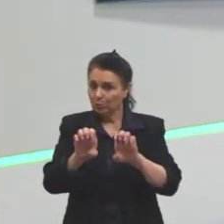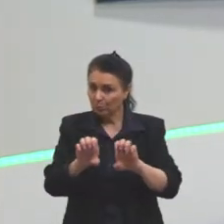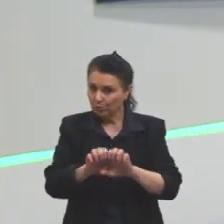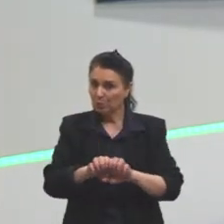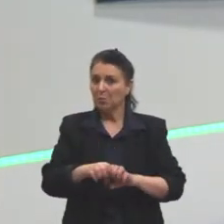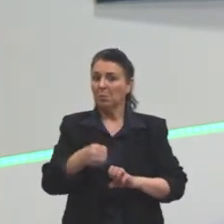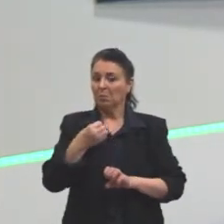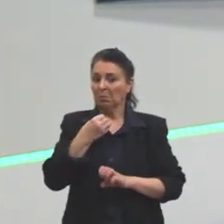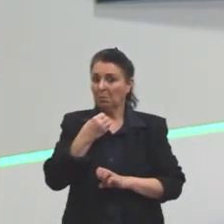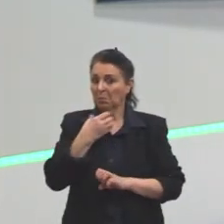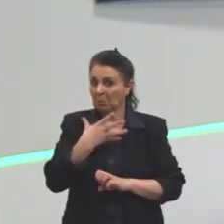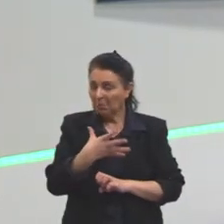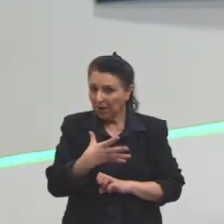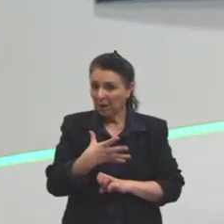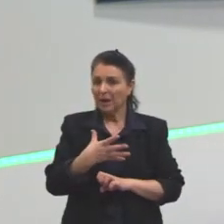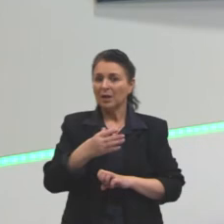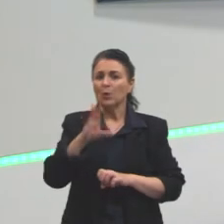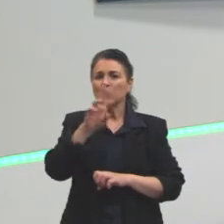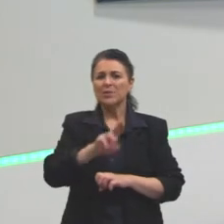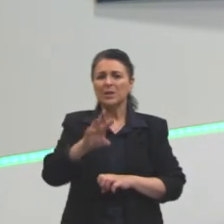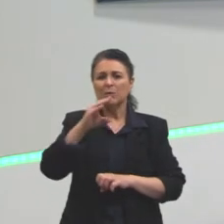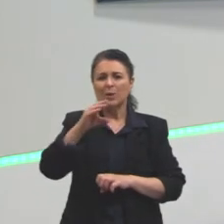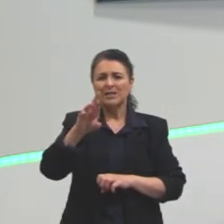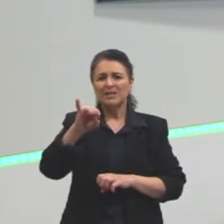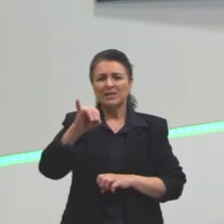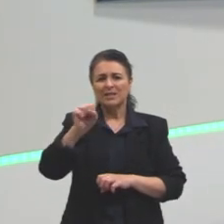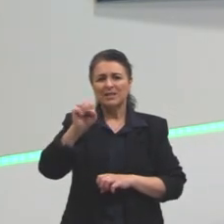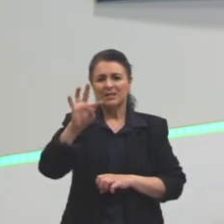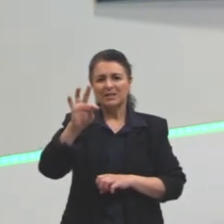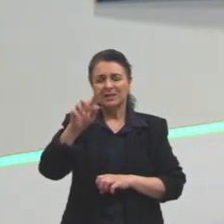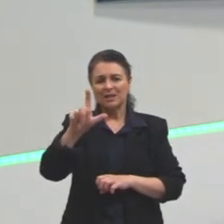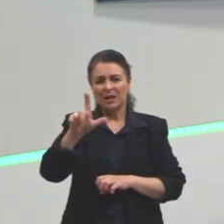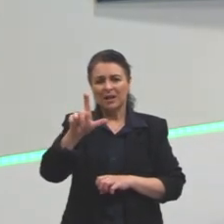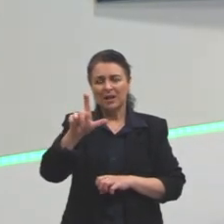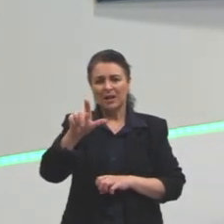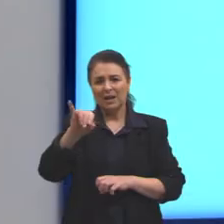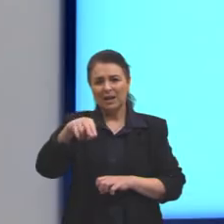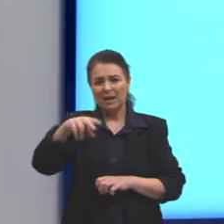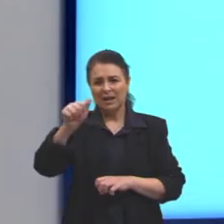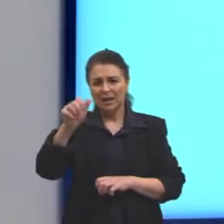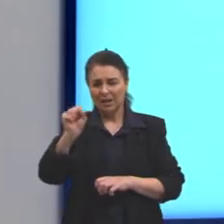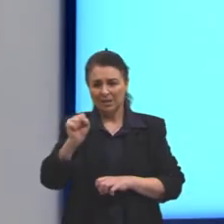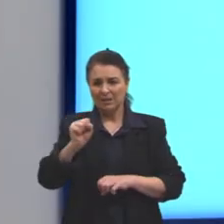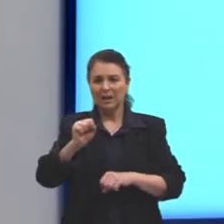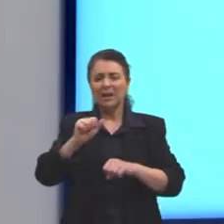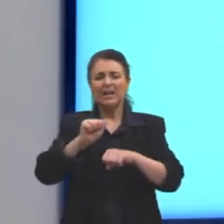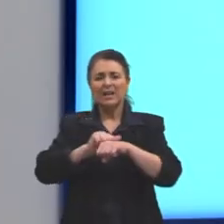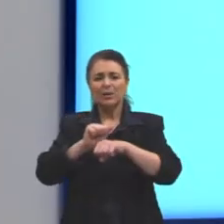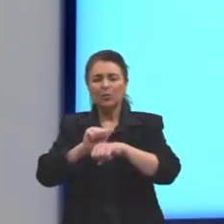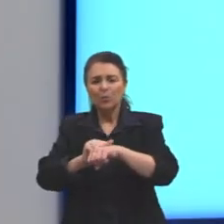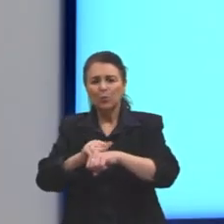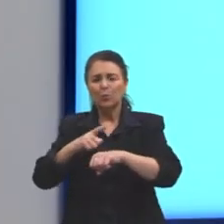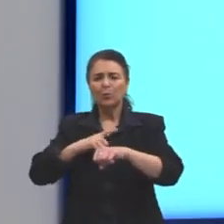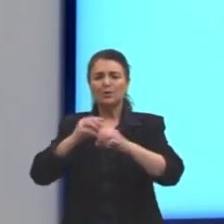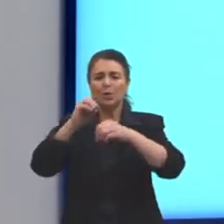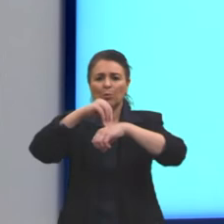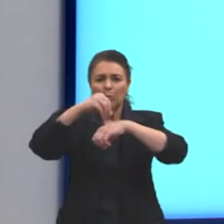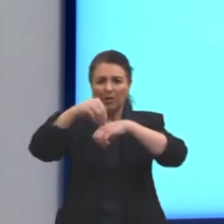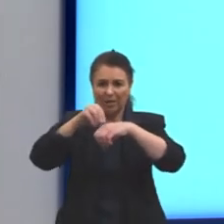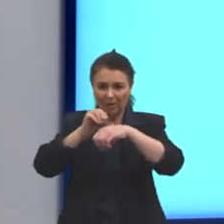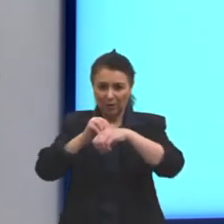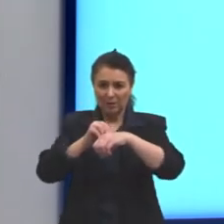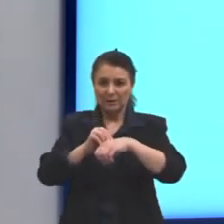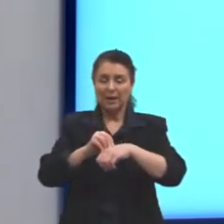estruturas cristalinas né que se fecham bem moléculas bem fechadas né então um exemplo é a borracha